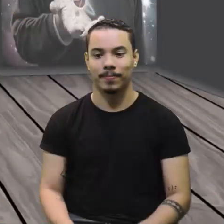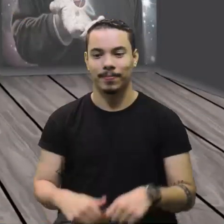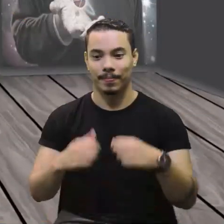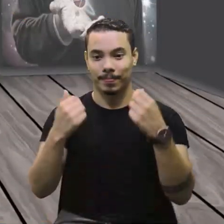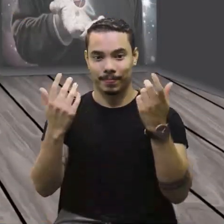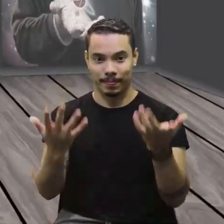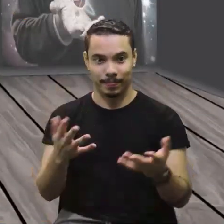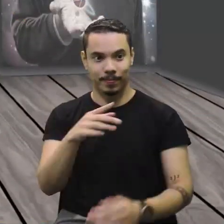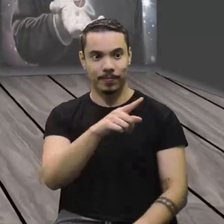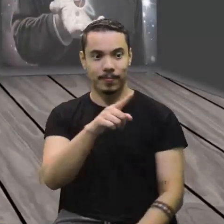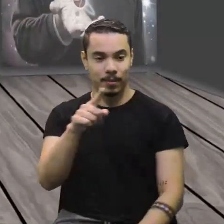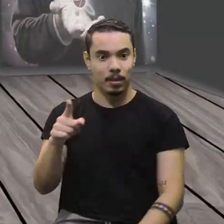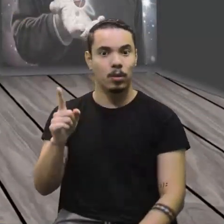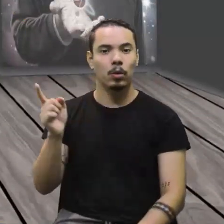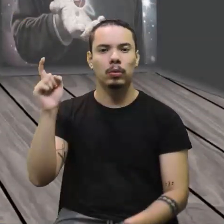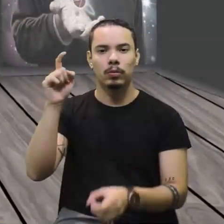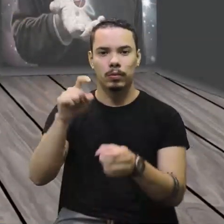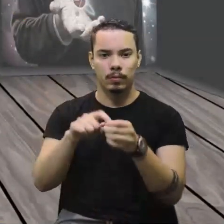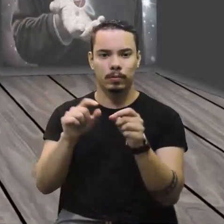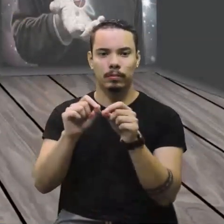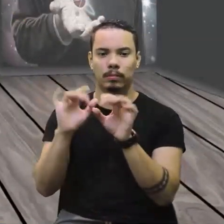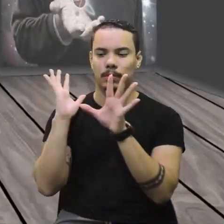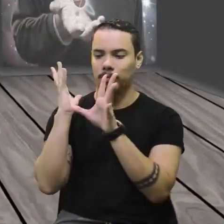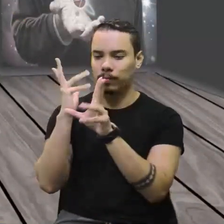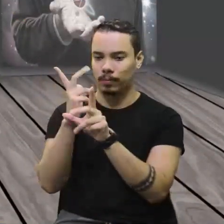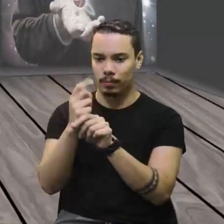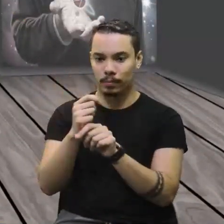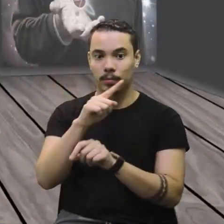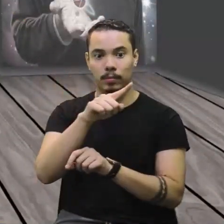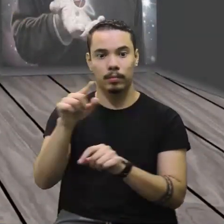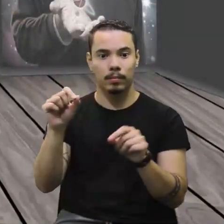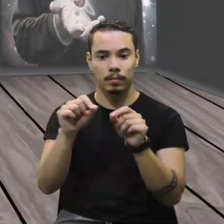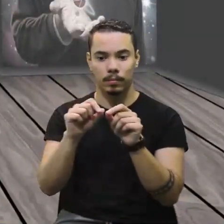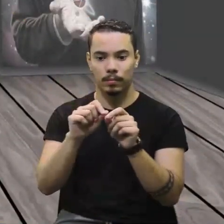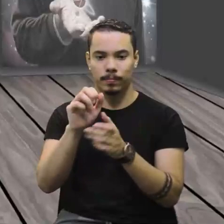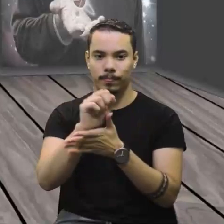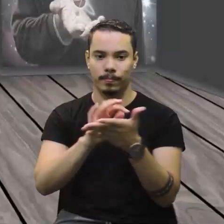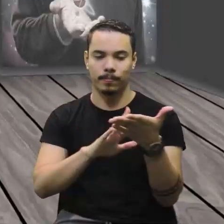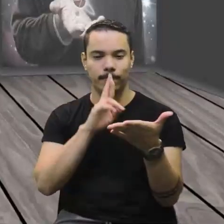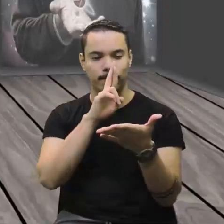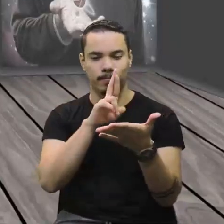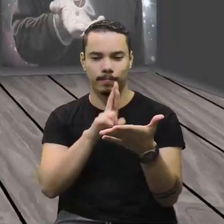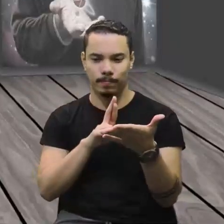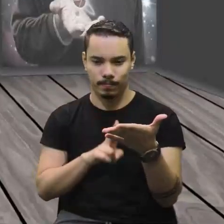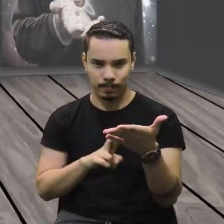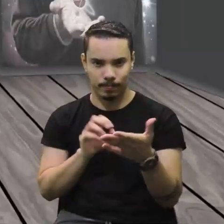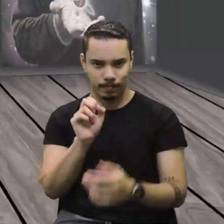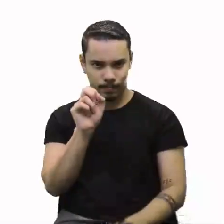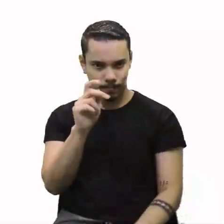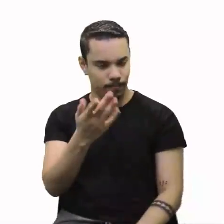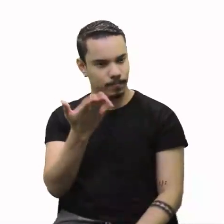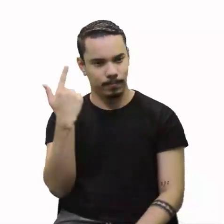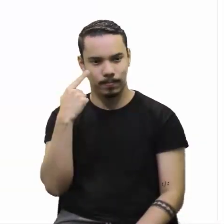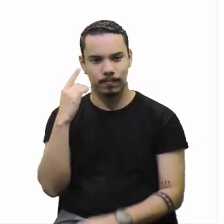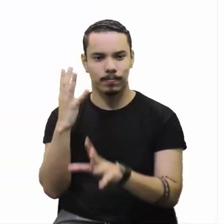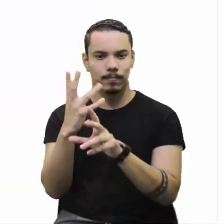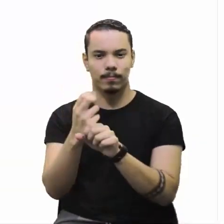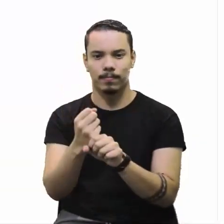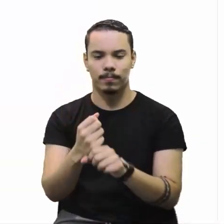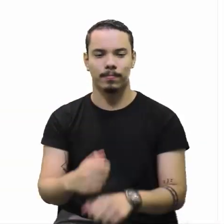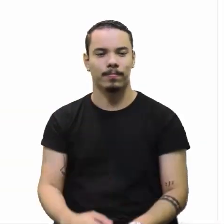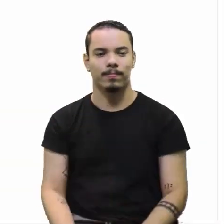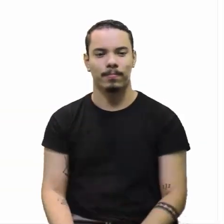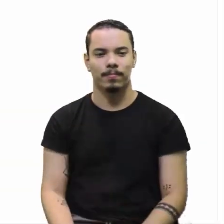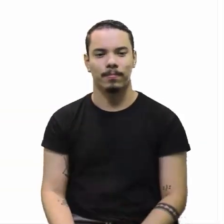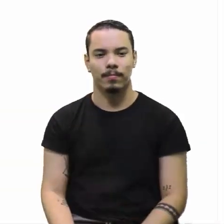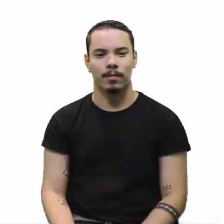Então, pessoal, estamos aí para aquele resumo, né? Porque daqui a pouco vocês vão fazer as atividades, ok? Vamos lá então para o nosso resumo. Olha